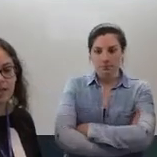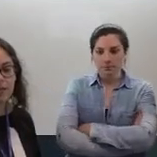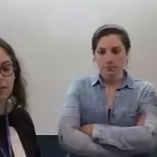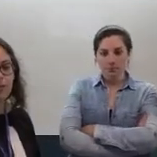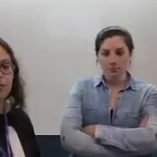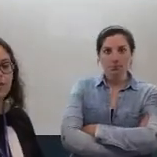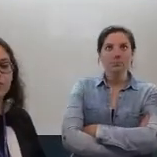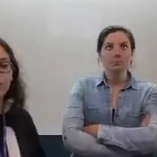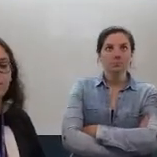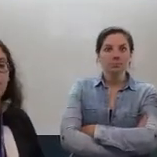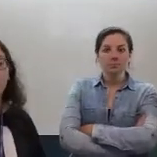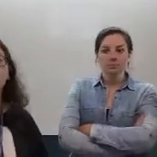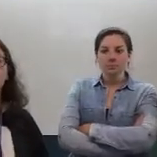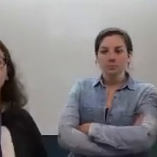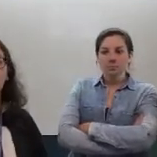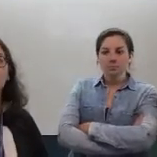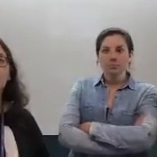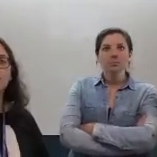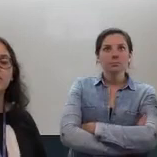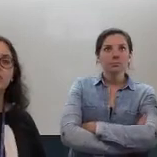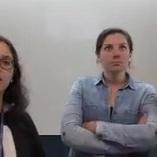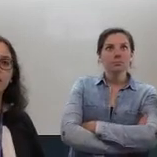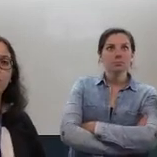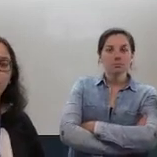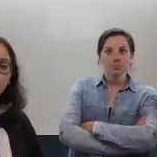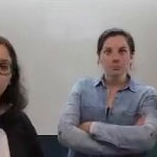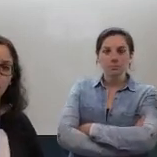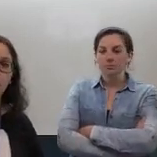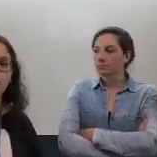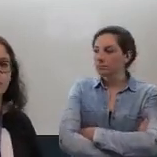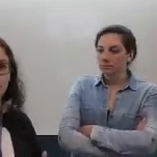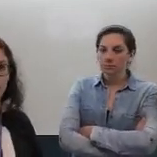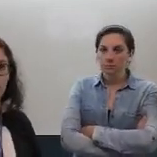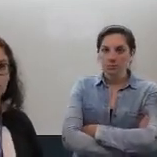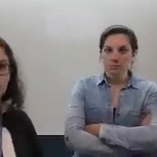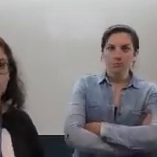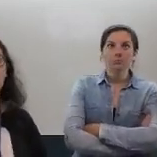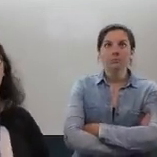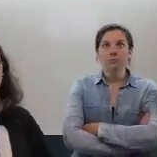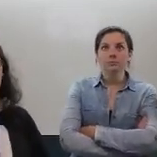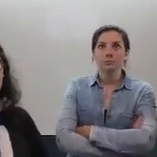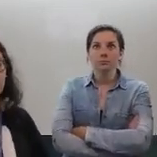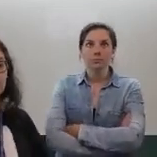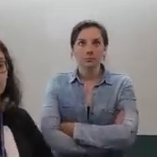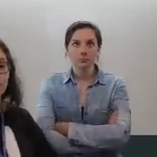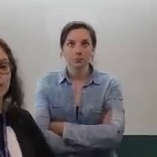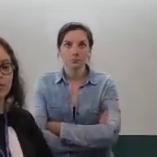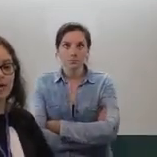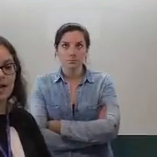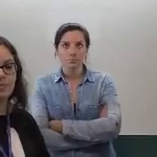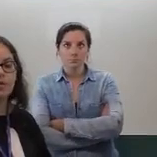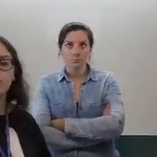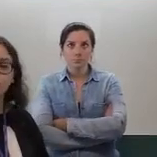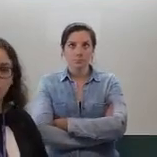aqui tem o contato do Periódicos, tá? Se vocês tiverem alguma dúvida quanto aos periódicos, vocês podem estar entrando em